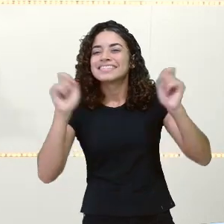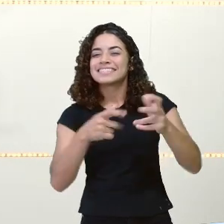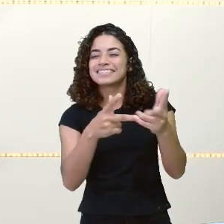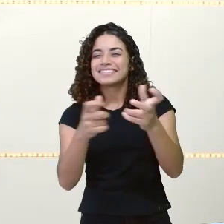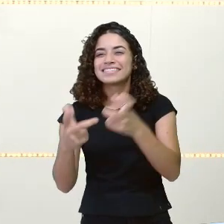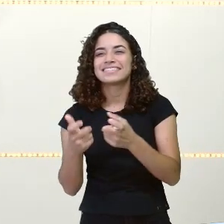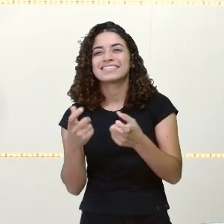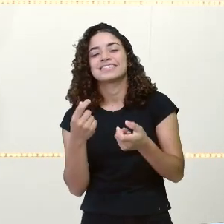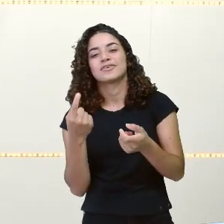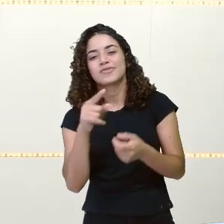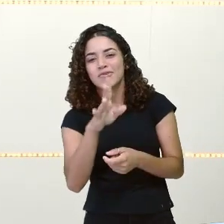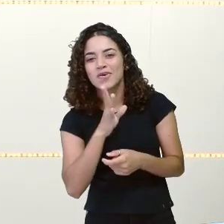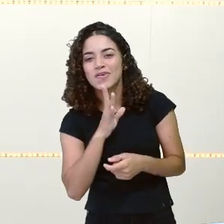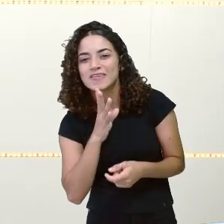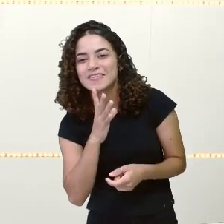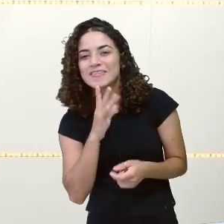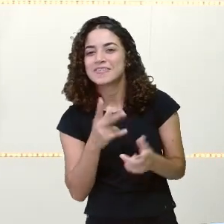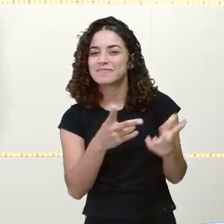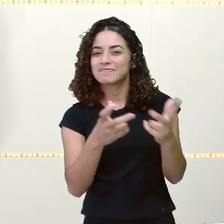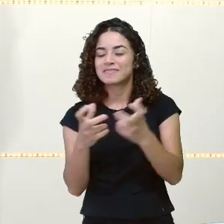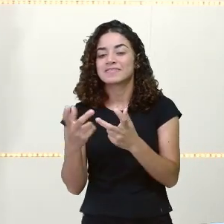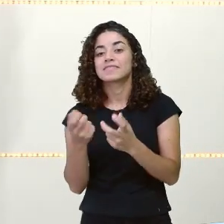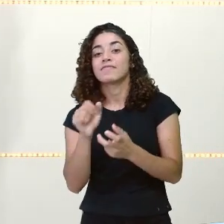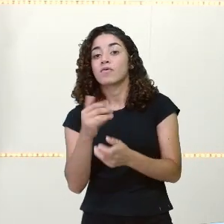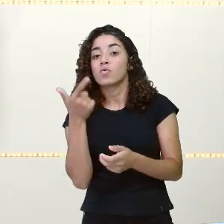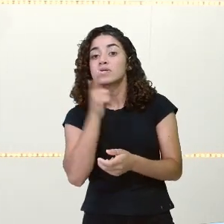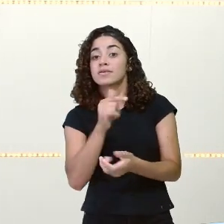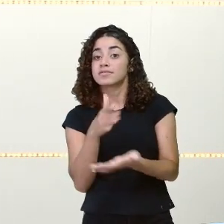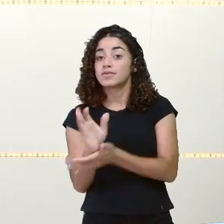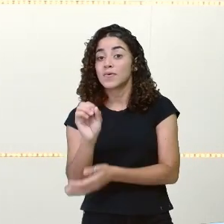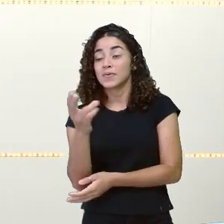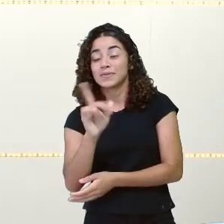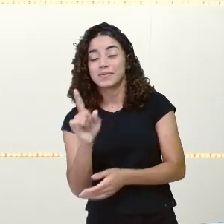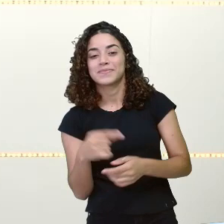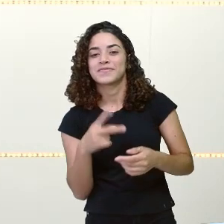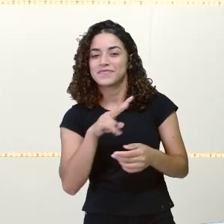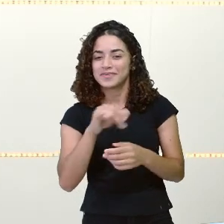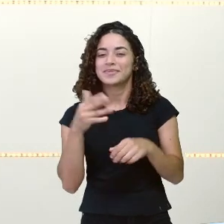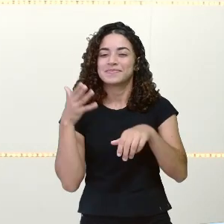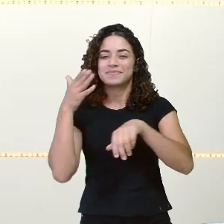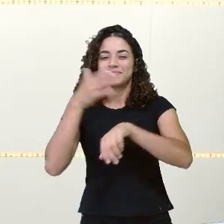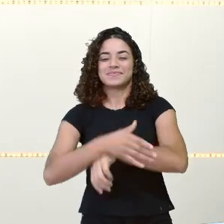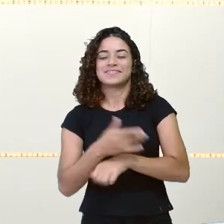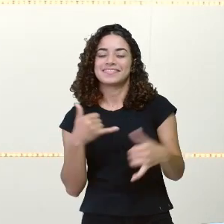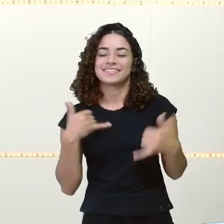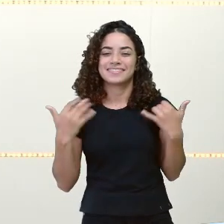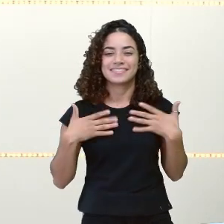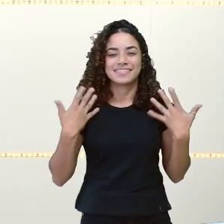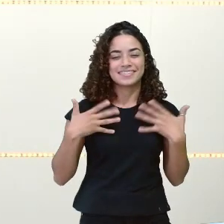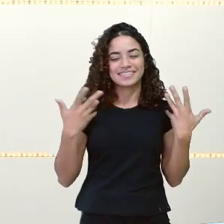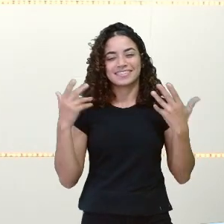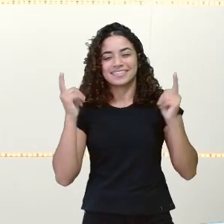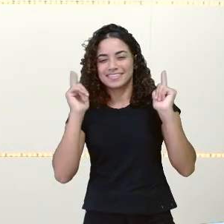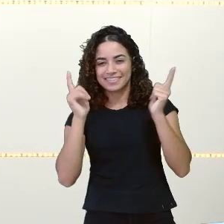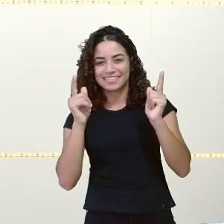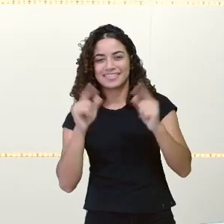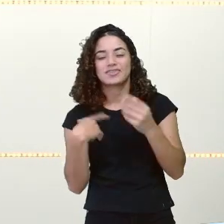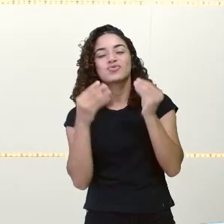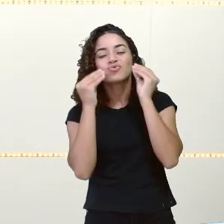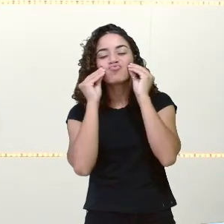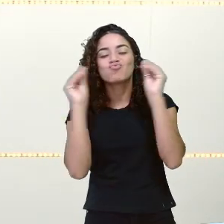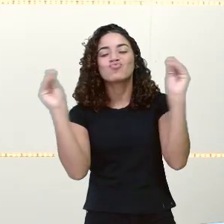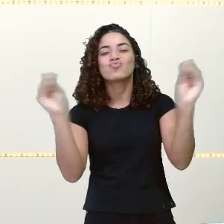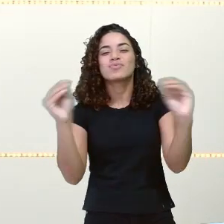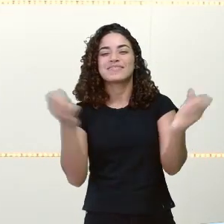seus conhecimentos e ver se vocês vão conseguir acertar tudinho. Então, entra lá, se diverte bastante. Um